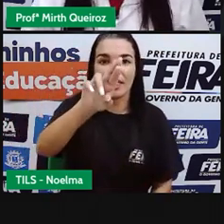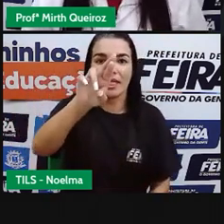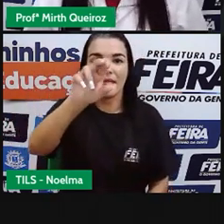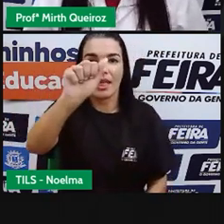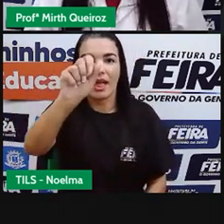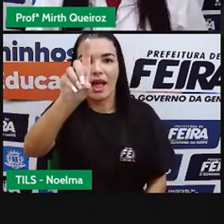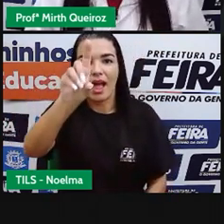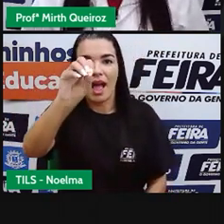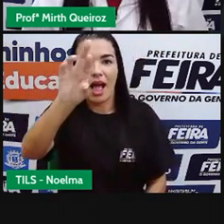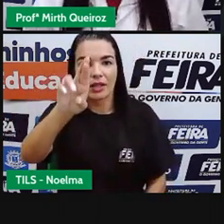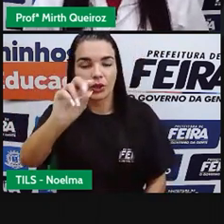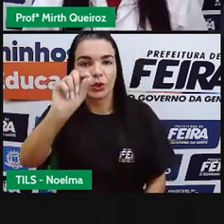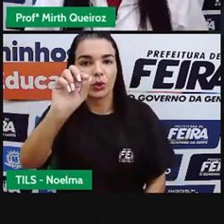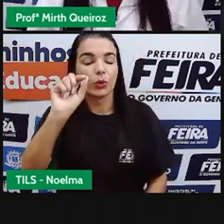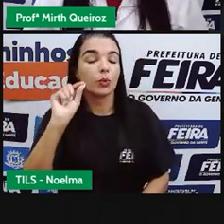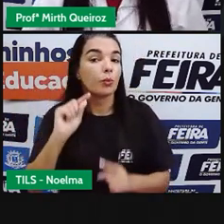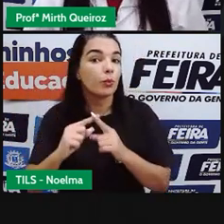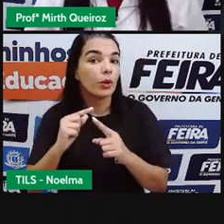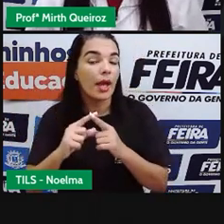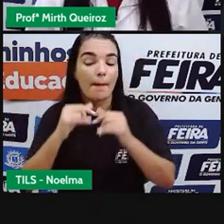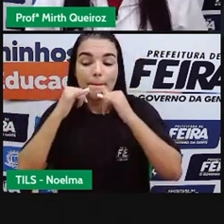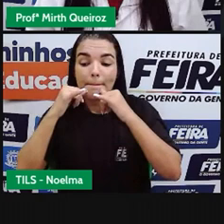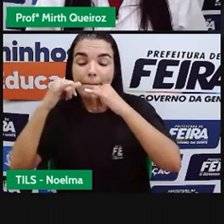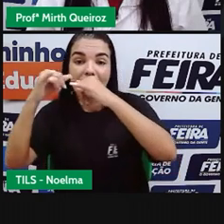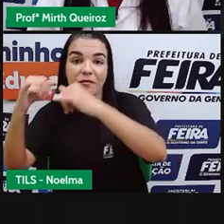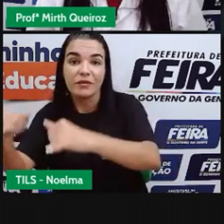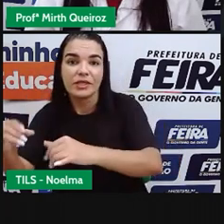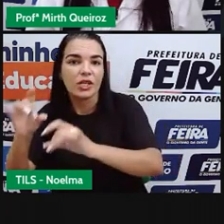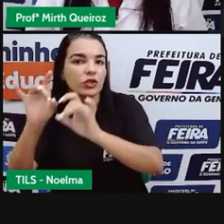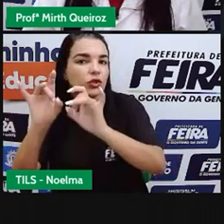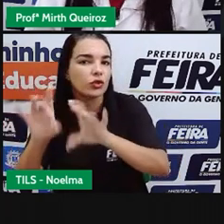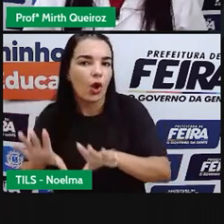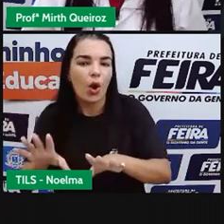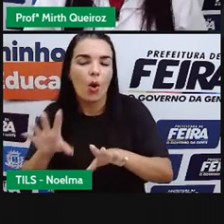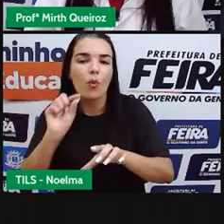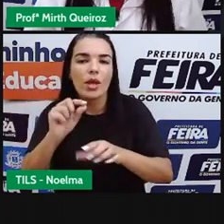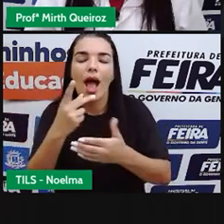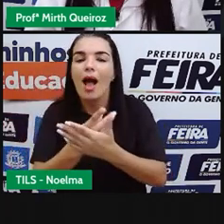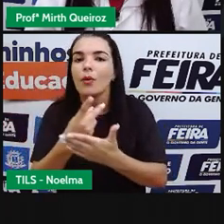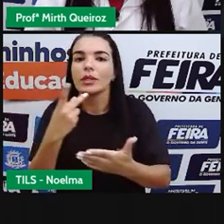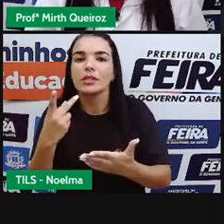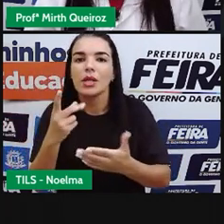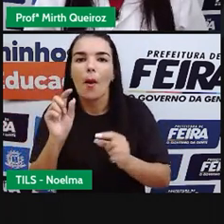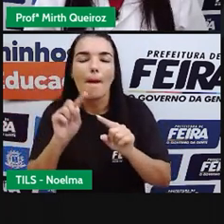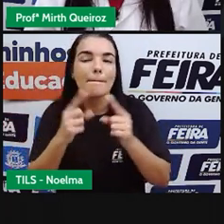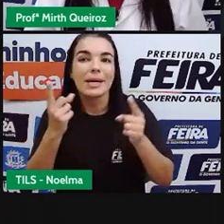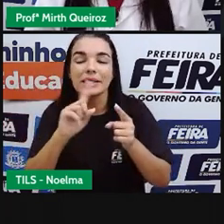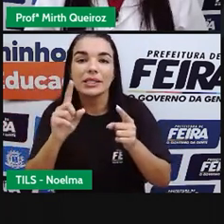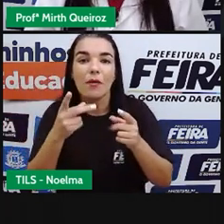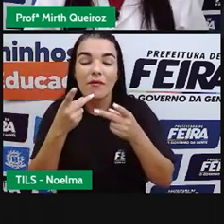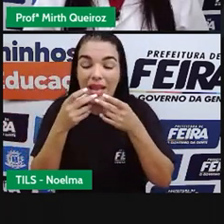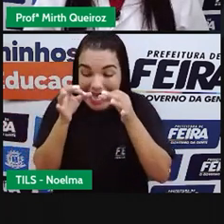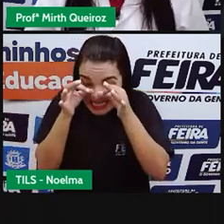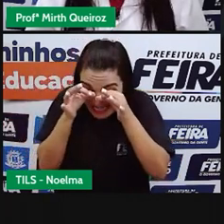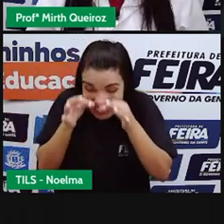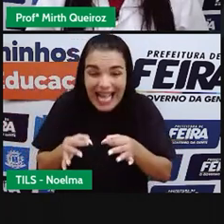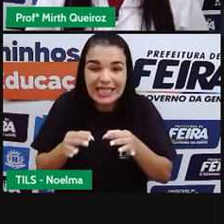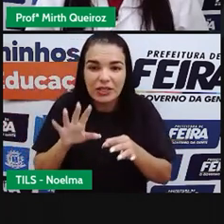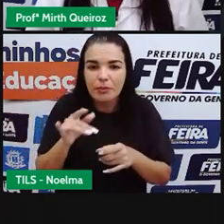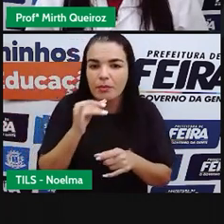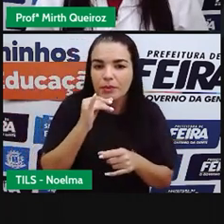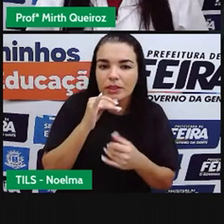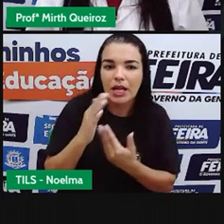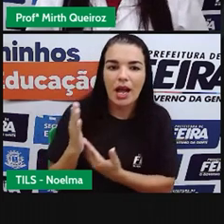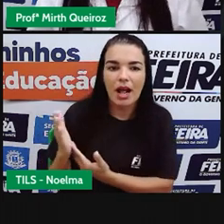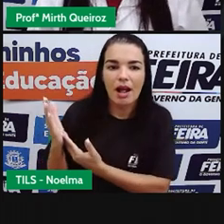personagens. Transmite o que a personagem diz sem reproduzir exatamente suas palavras. Por exemplo, o anjo disse